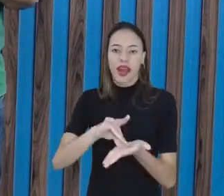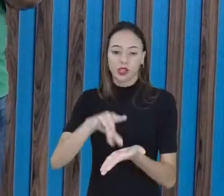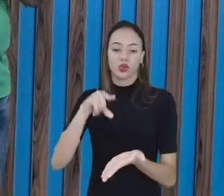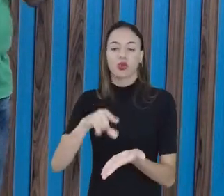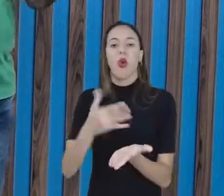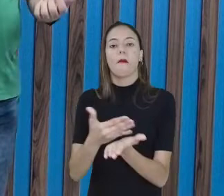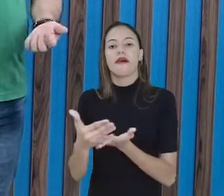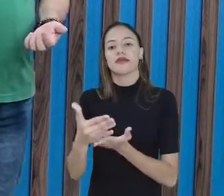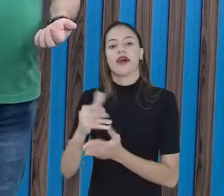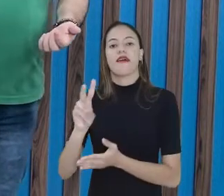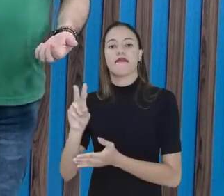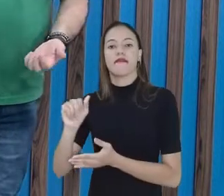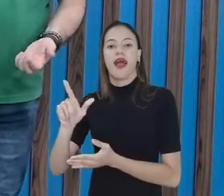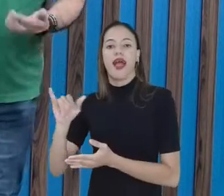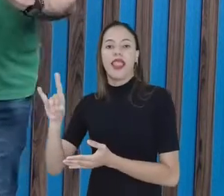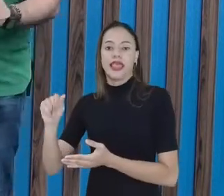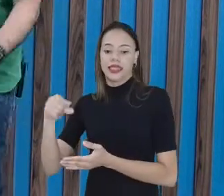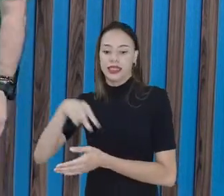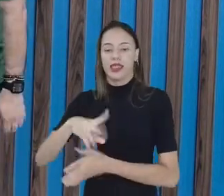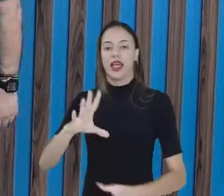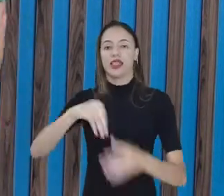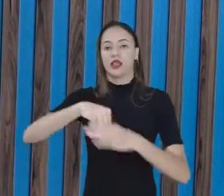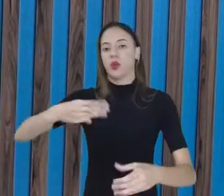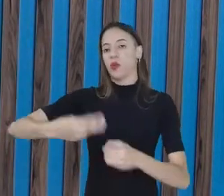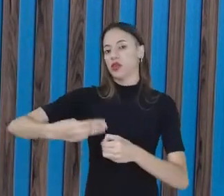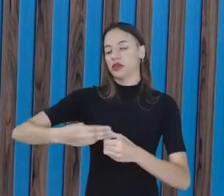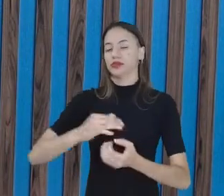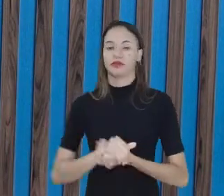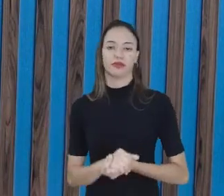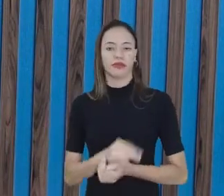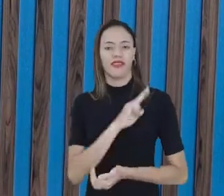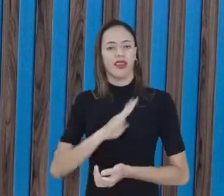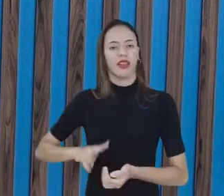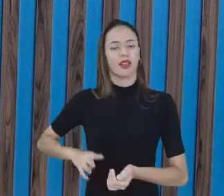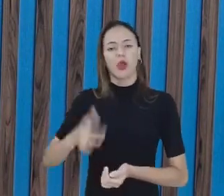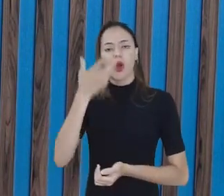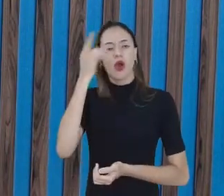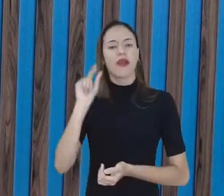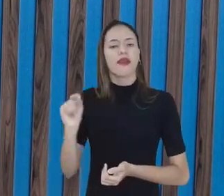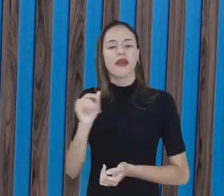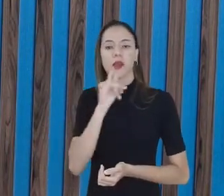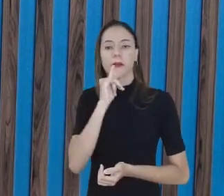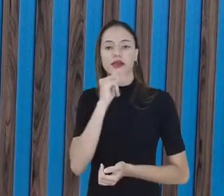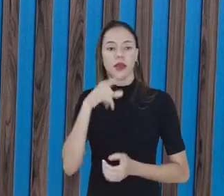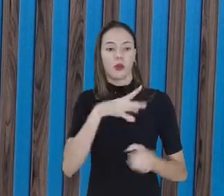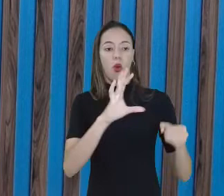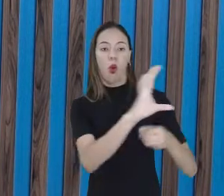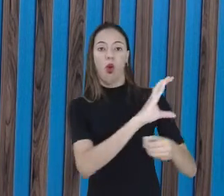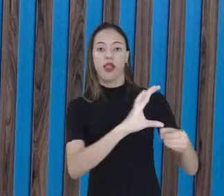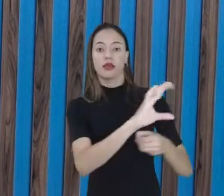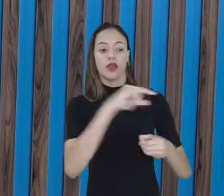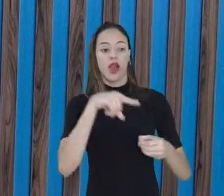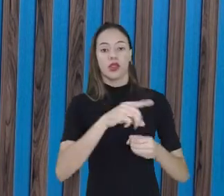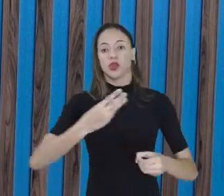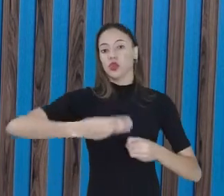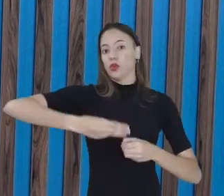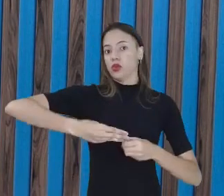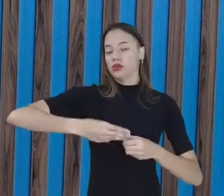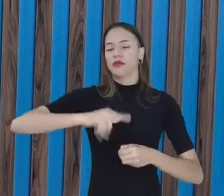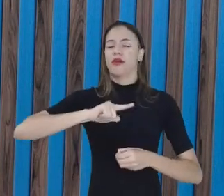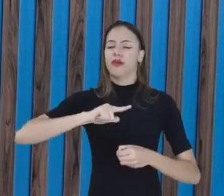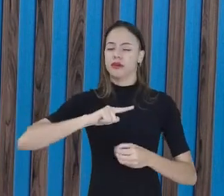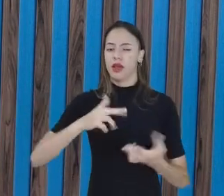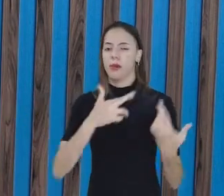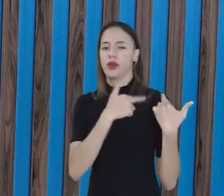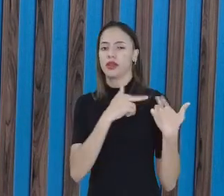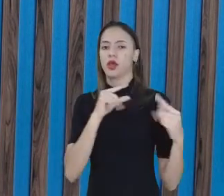ok? Então, quem são os vereadores? Um membro de um órgão colegial representativo de um município, com funções